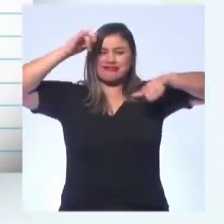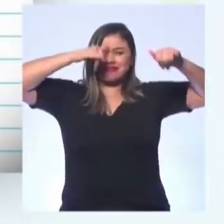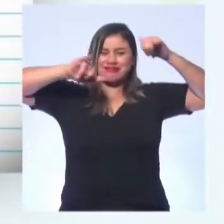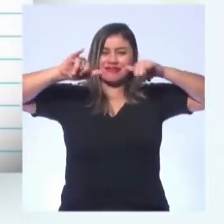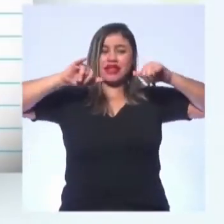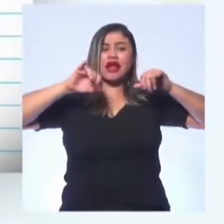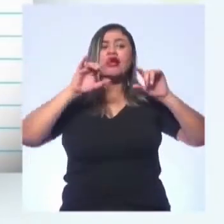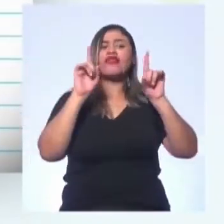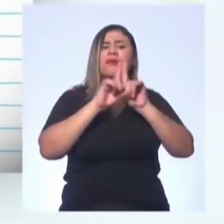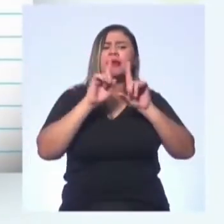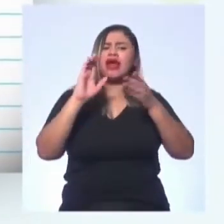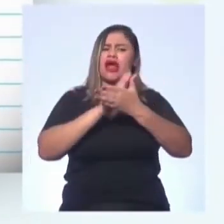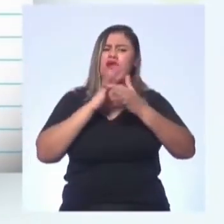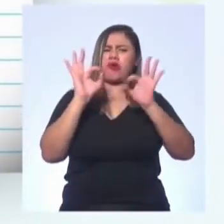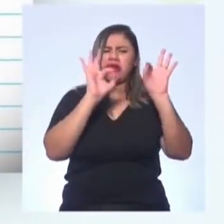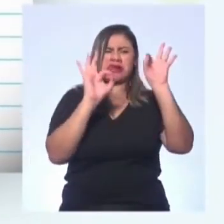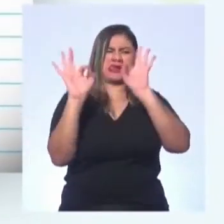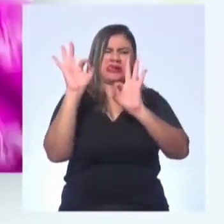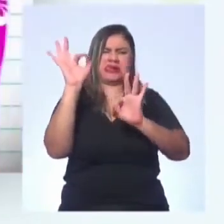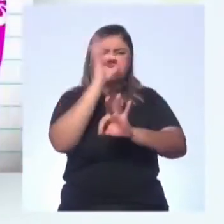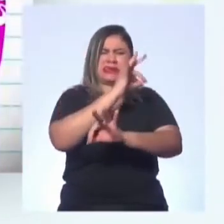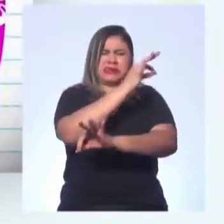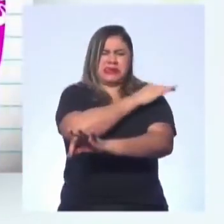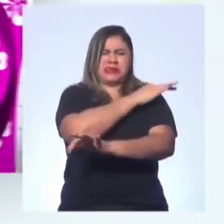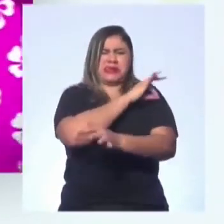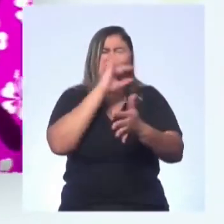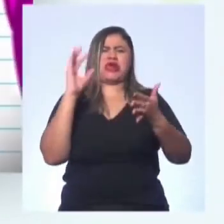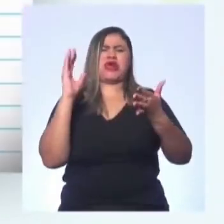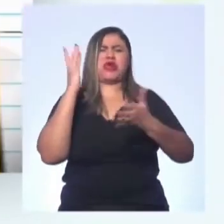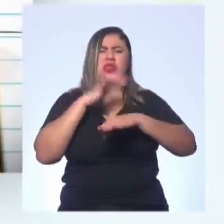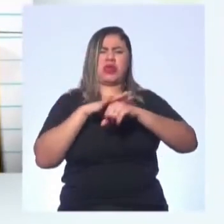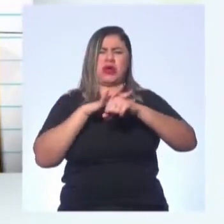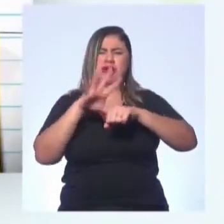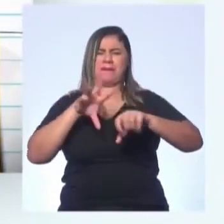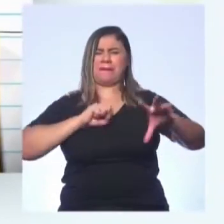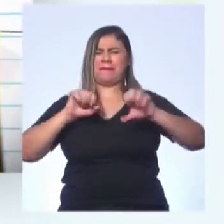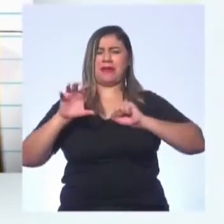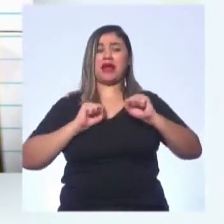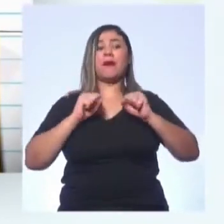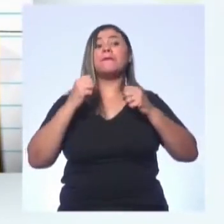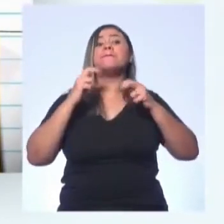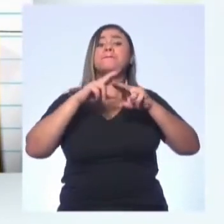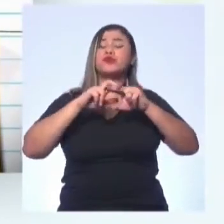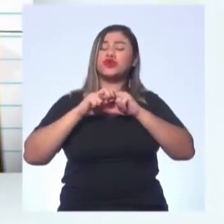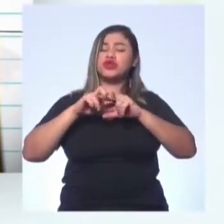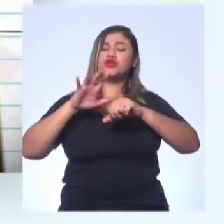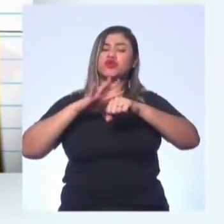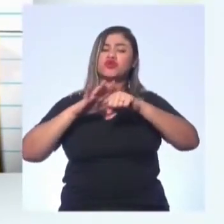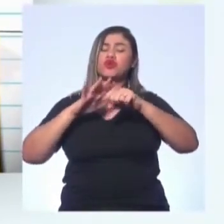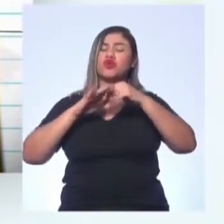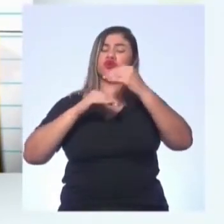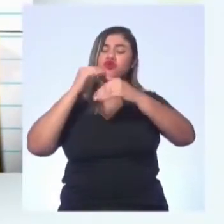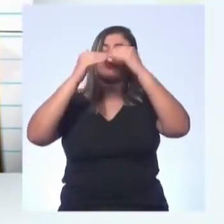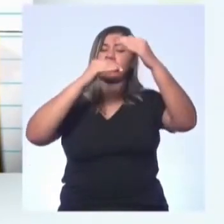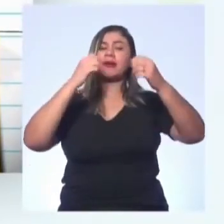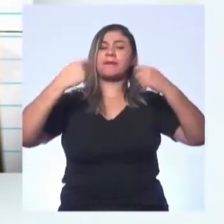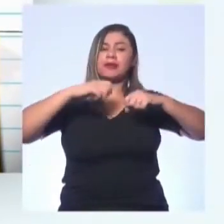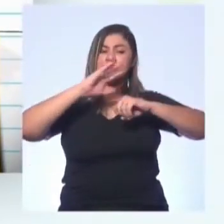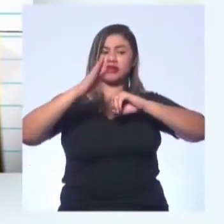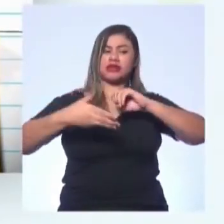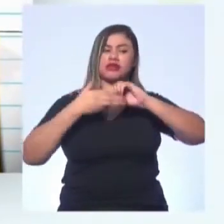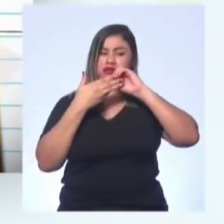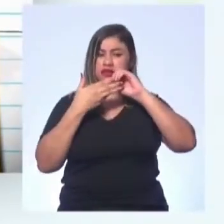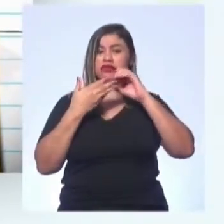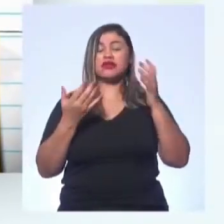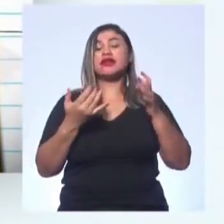certos mosquitos que saem por aí zicando todo mundo. É por isso que o desenvolvimento deve ser sustentável. E para realizar a pesquisa sobre os